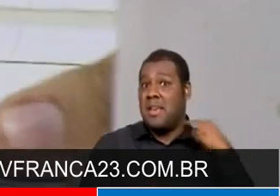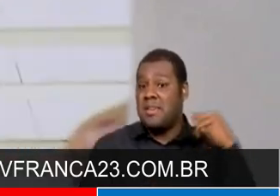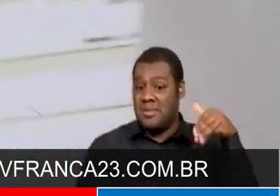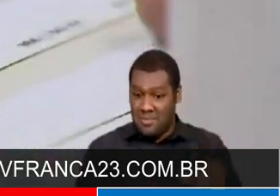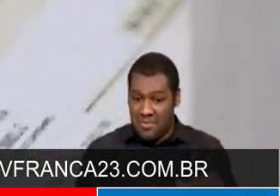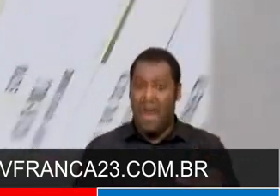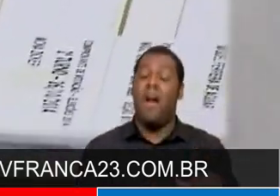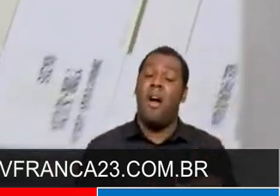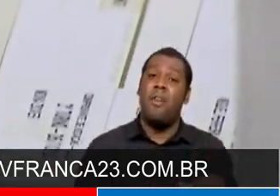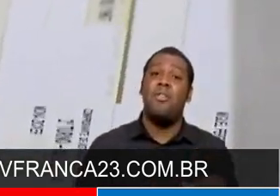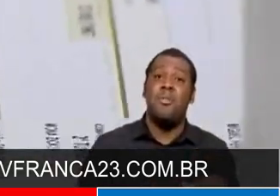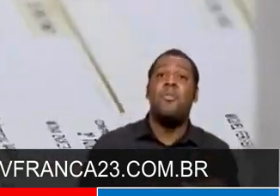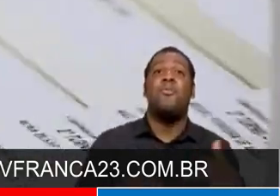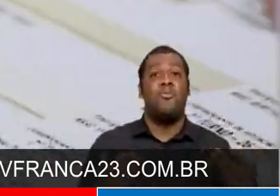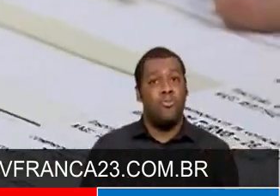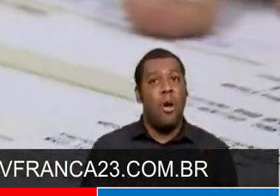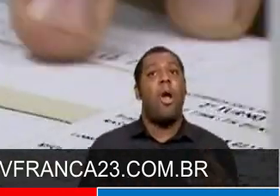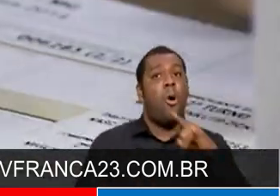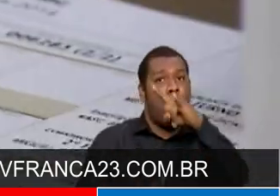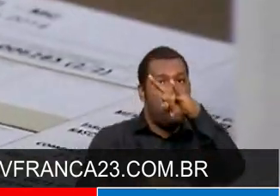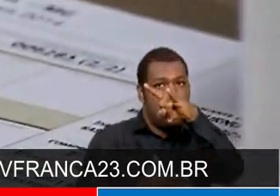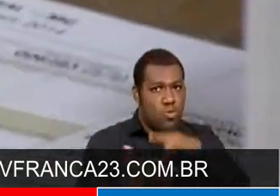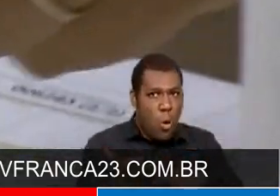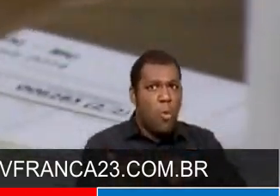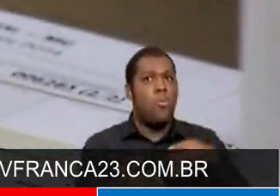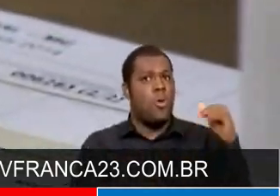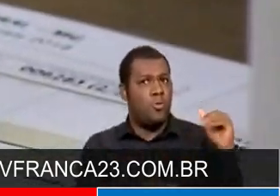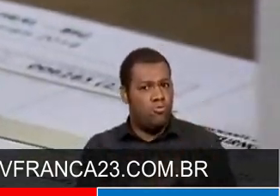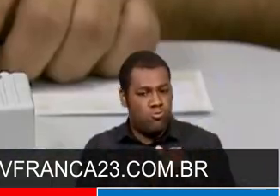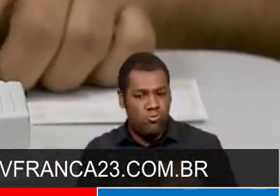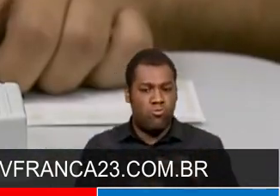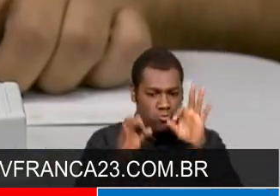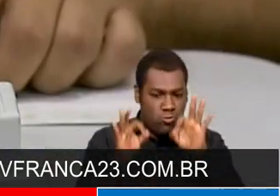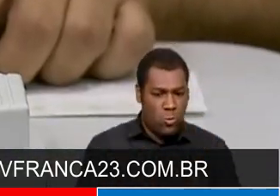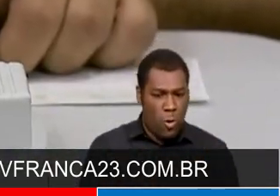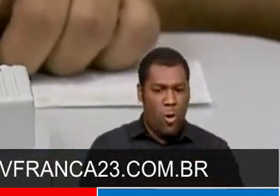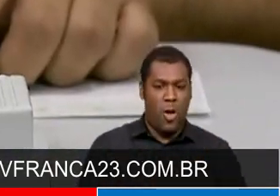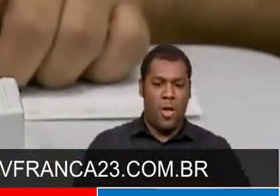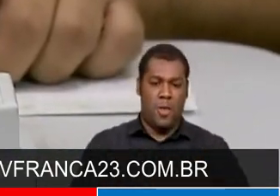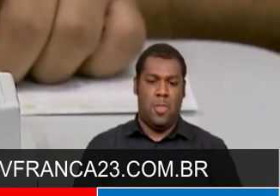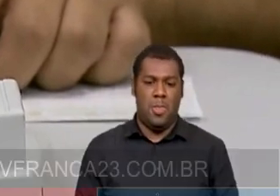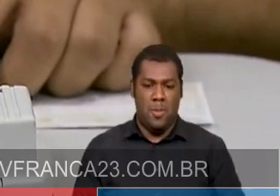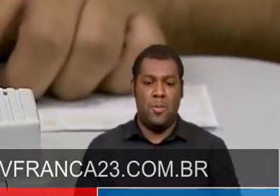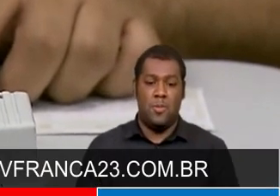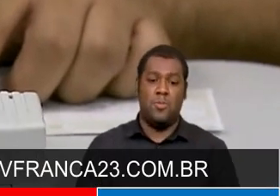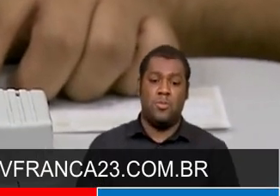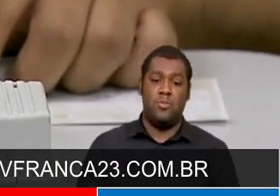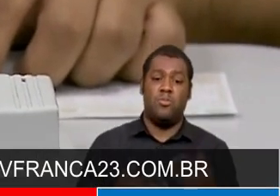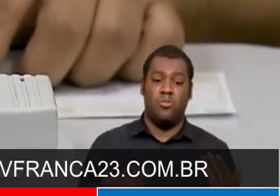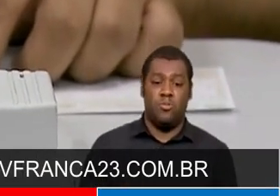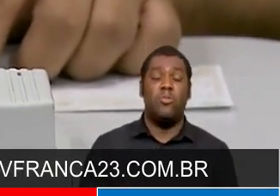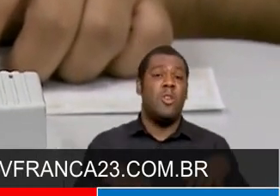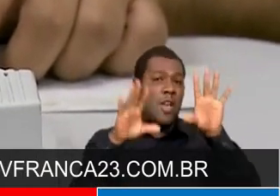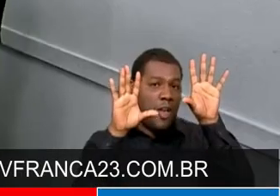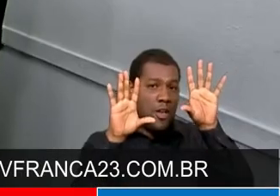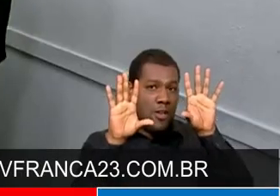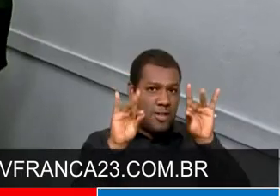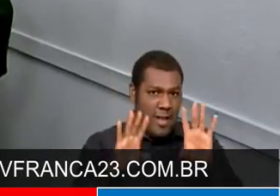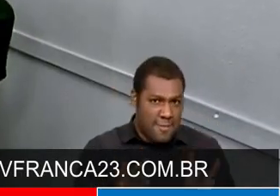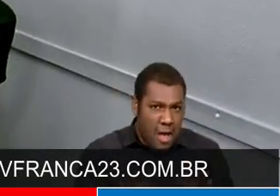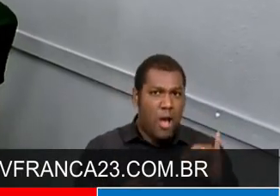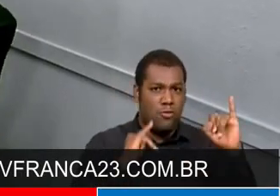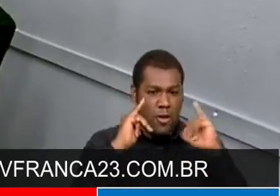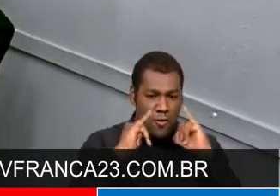ano até o dia 8 de maio para tirar o título, fazer transferência, atualização de dados,